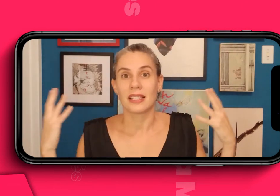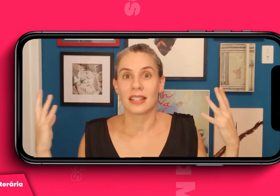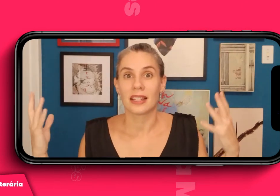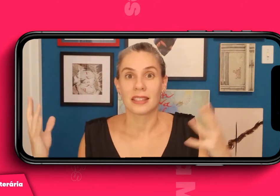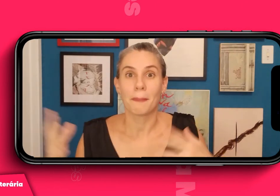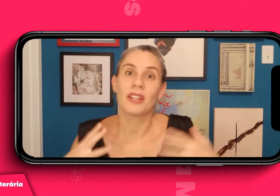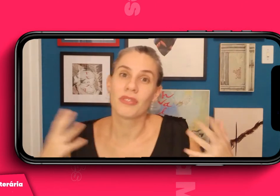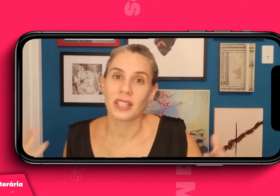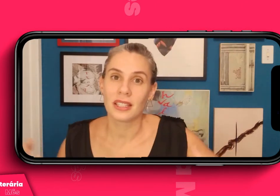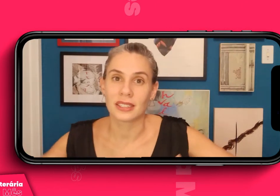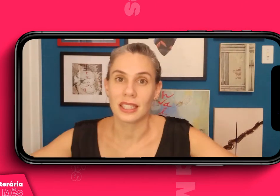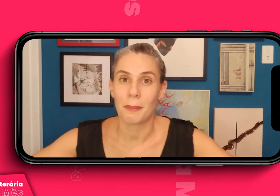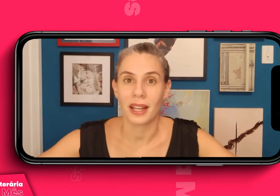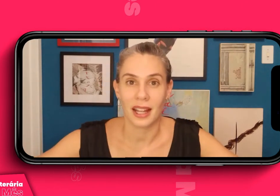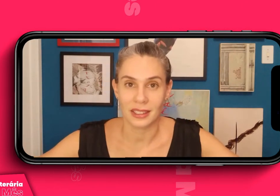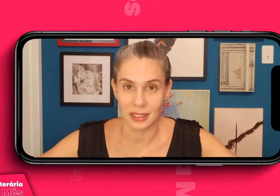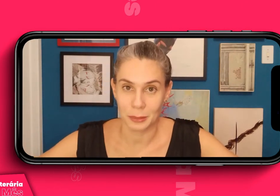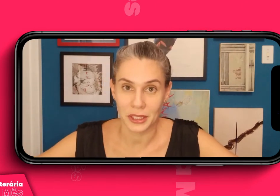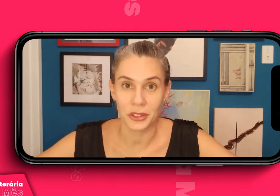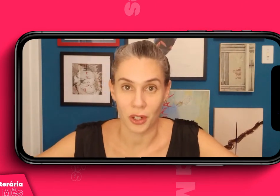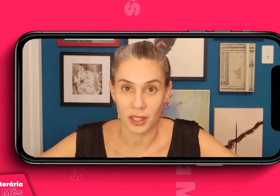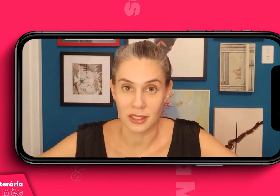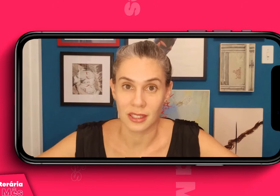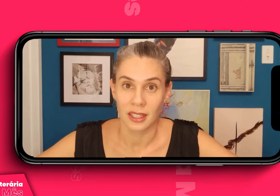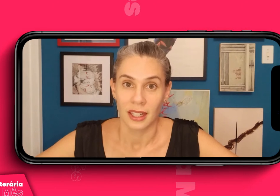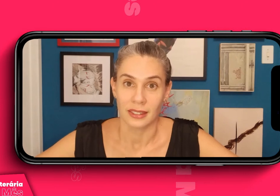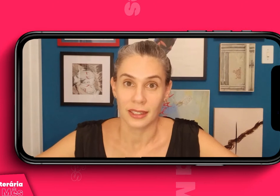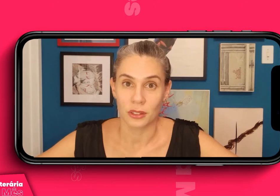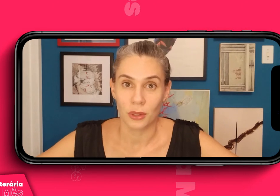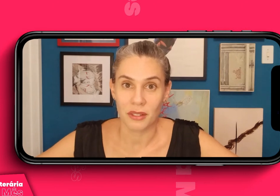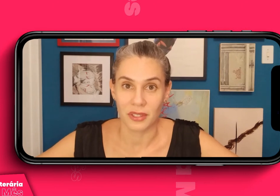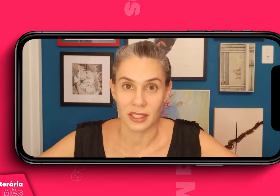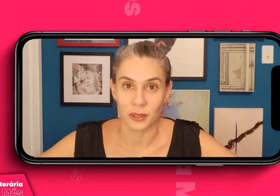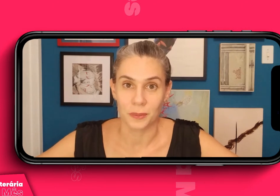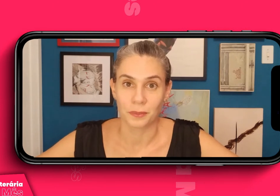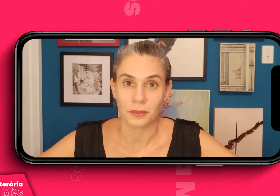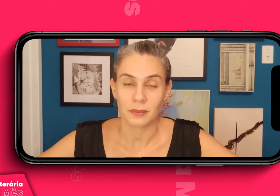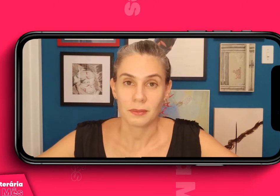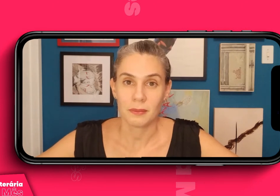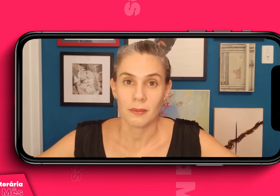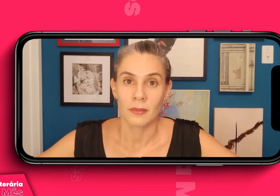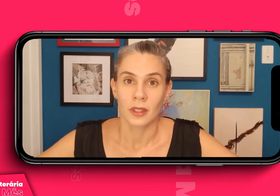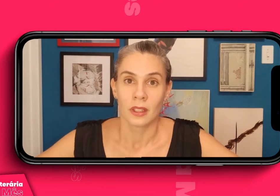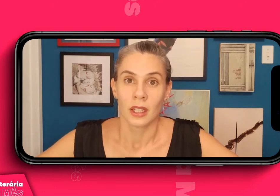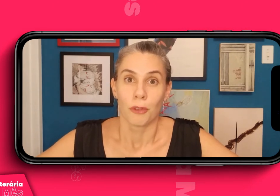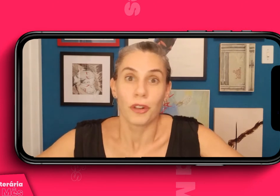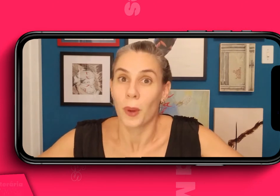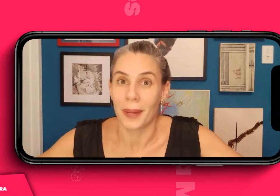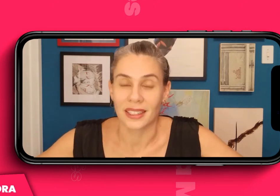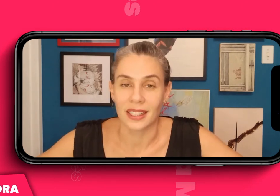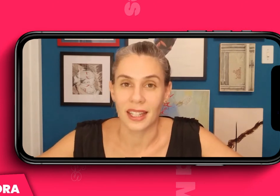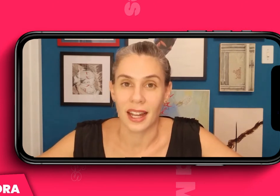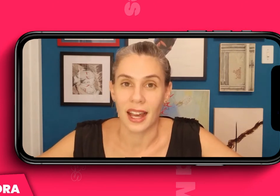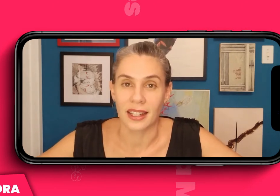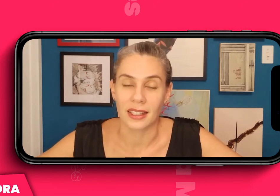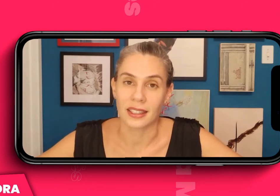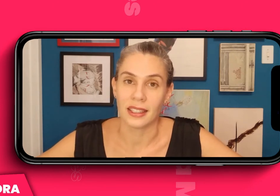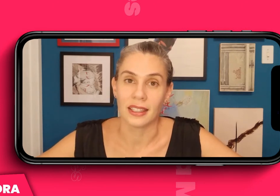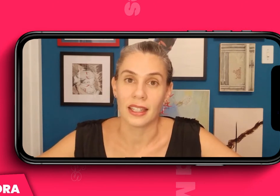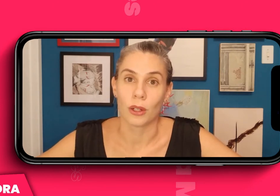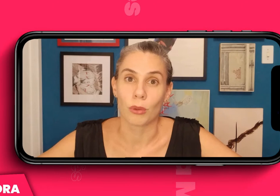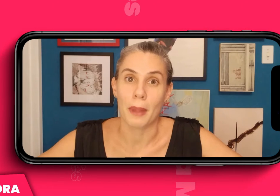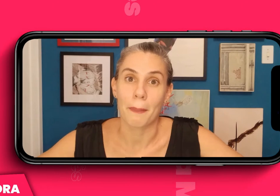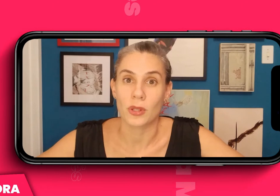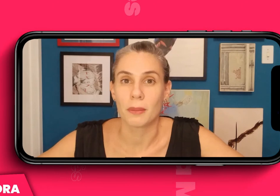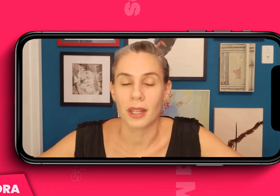parte da minha vida assim, na balada, das minhas trocas dentro do evento. Foi com a Balada Literária